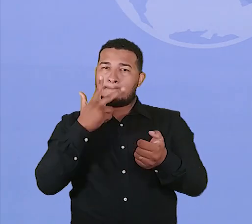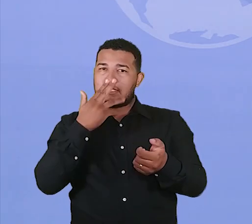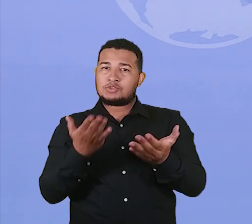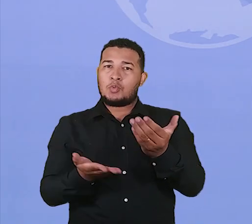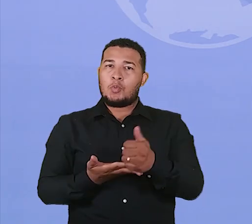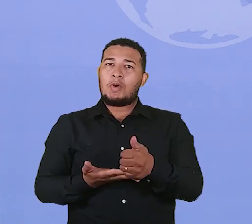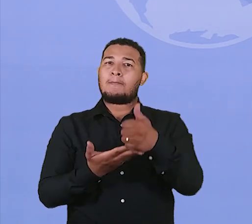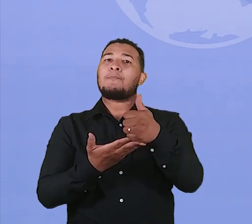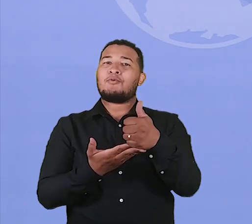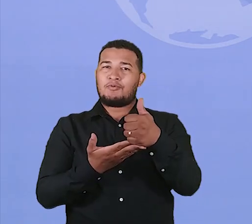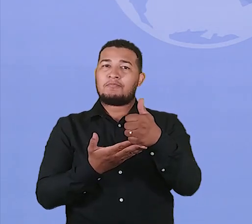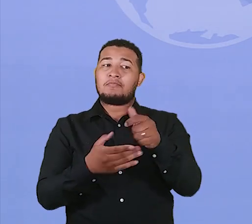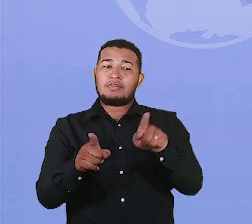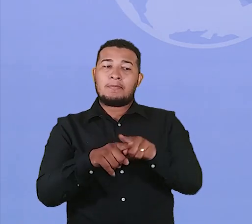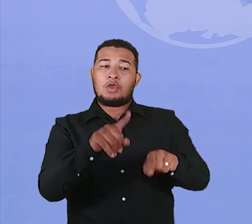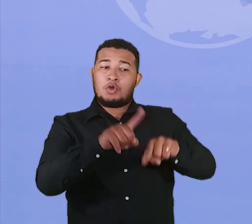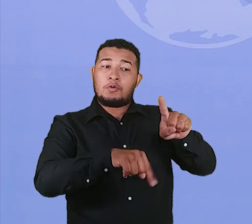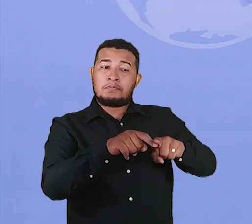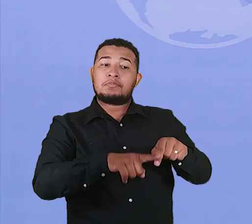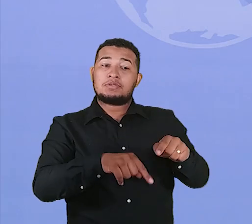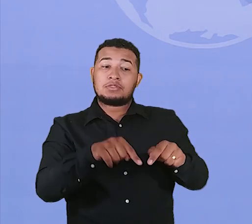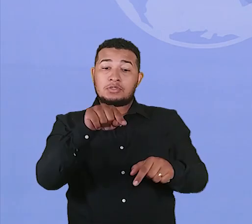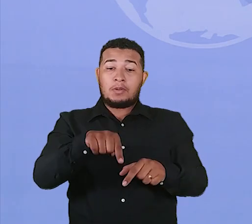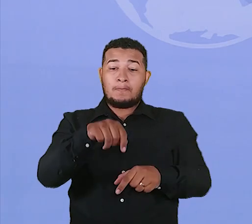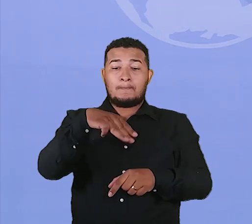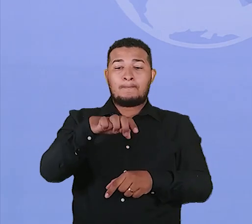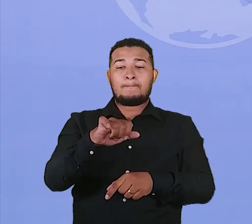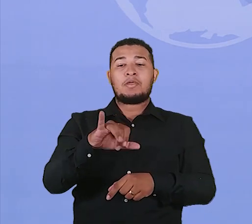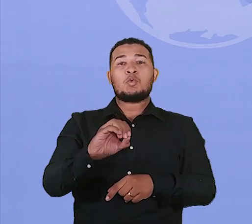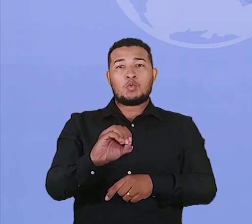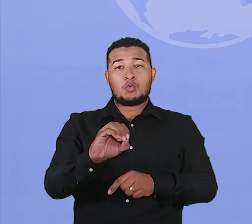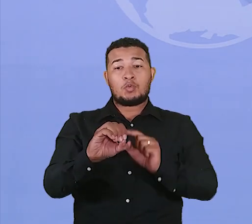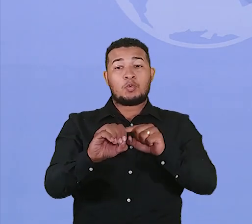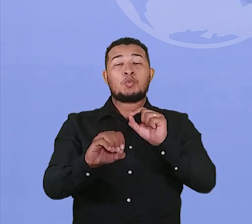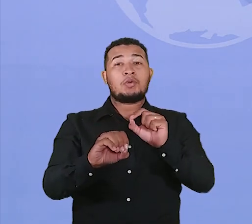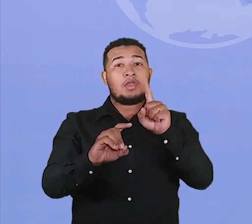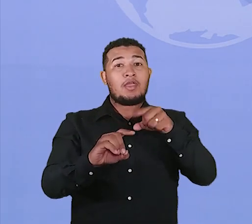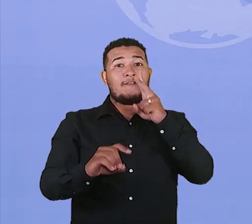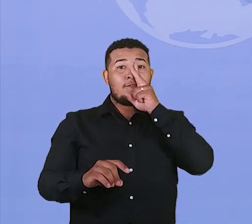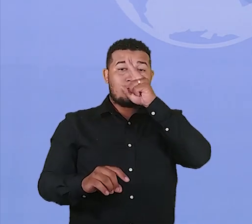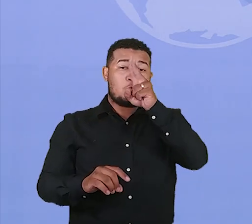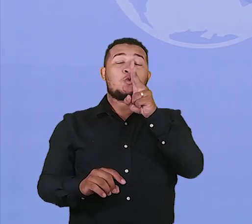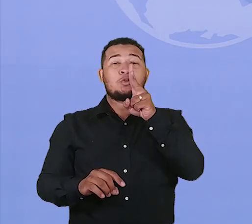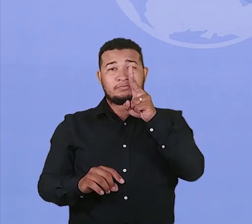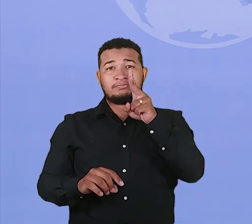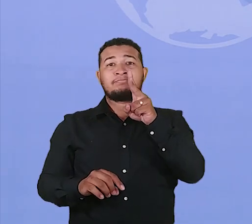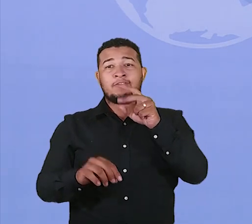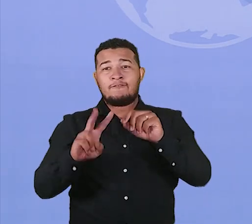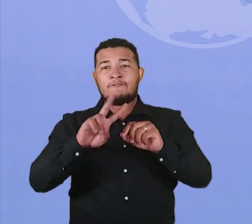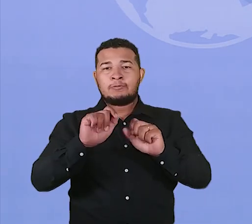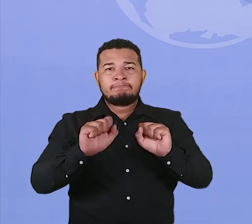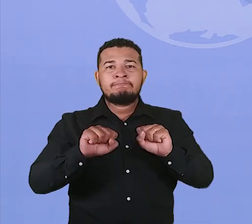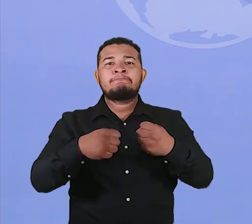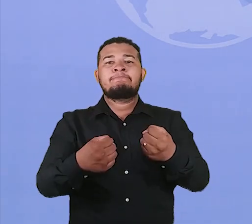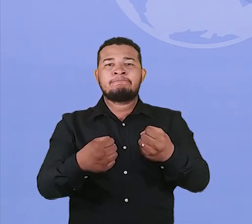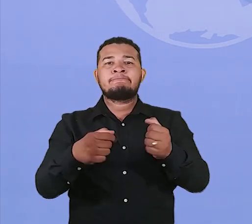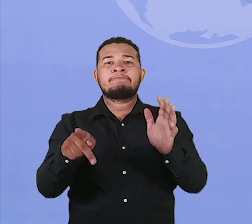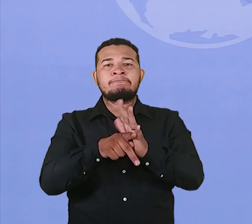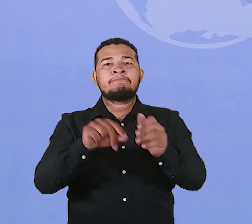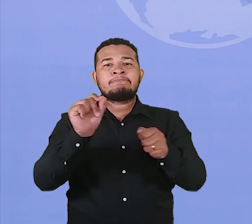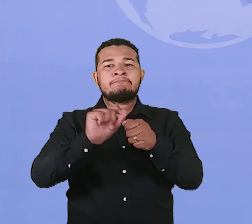aqui vai ser a resistência você vai pegar alguma coisa e no meio vai ser a força que você vai